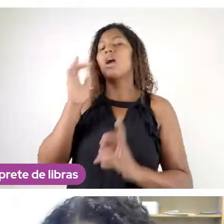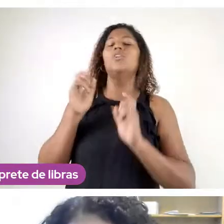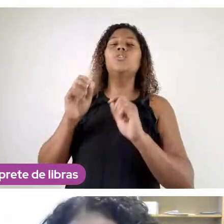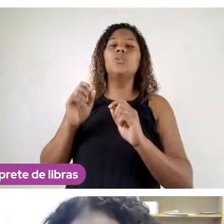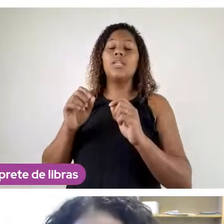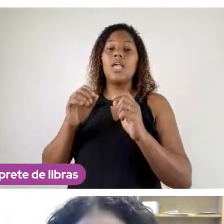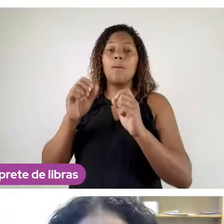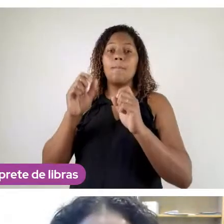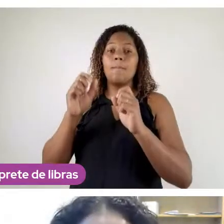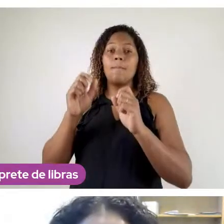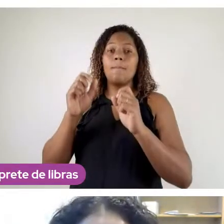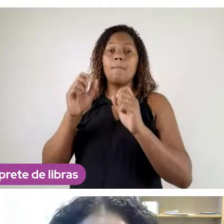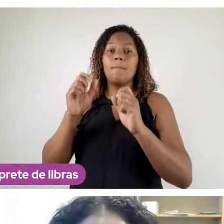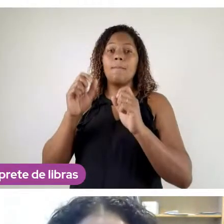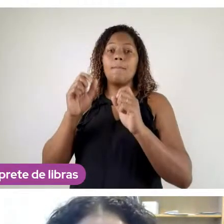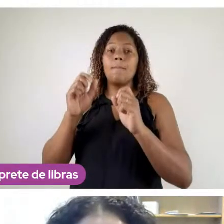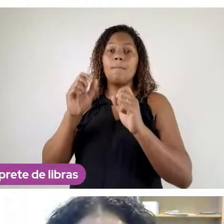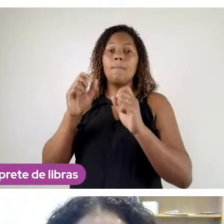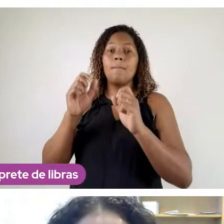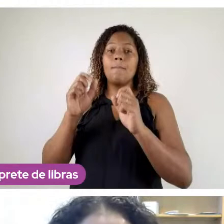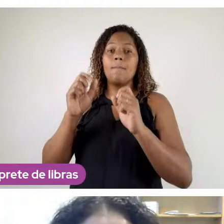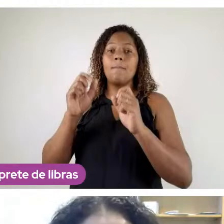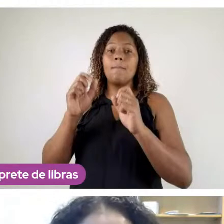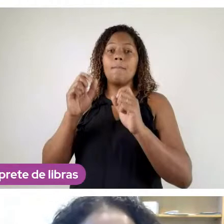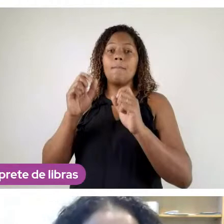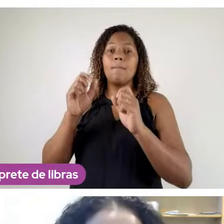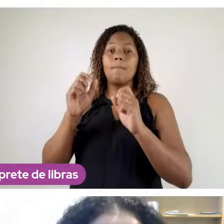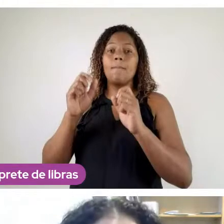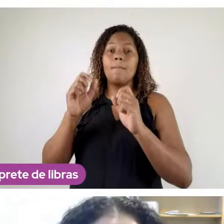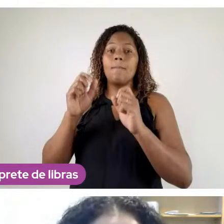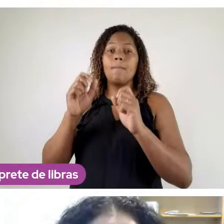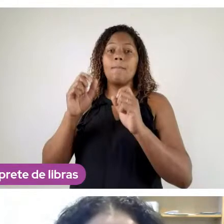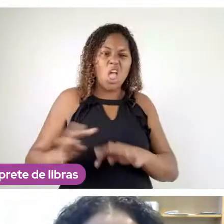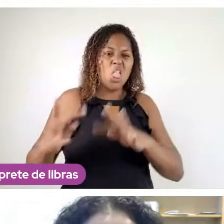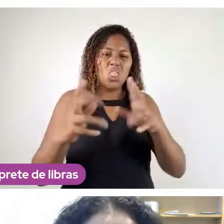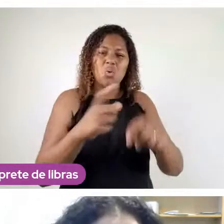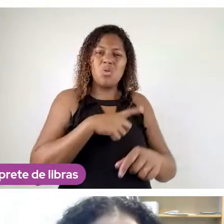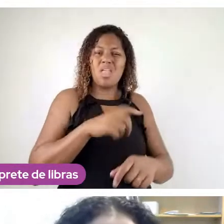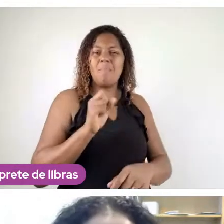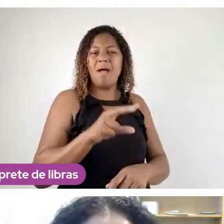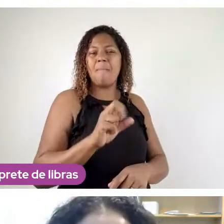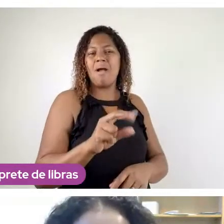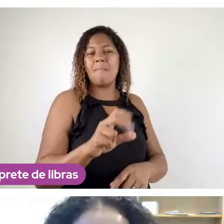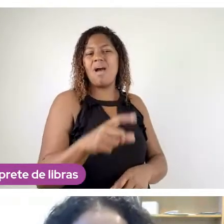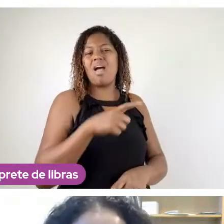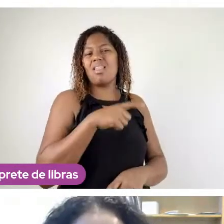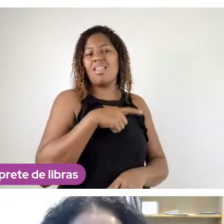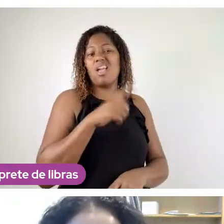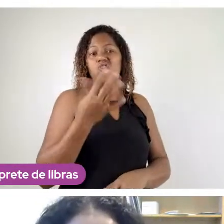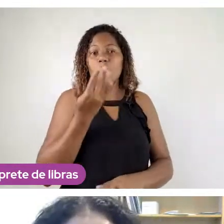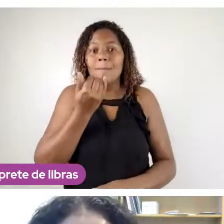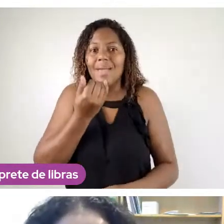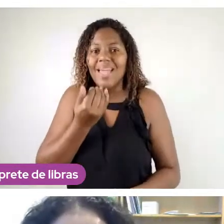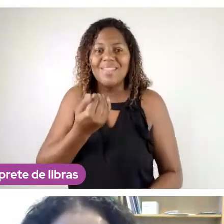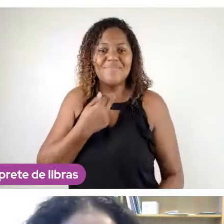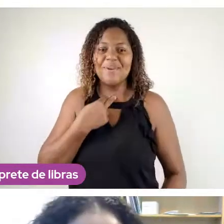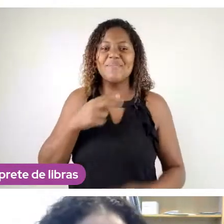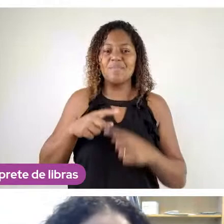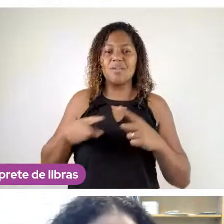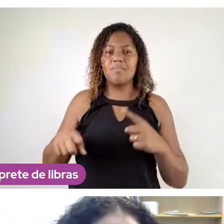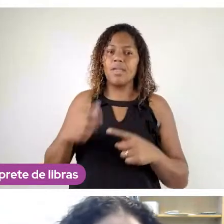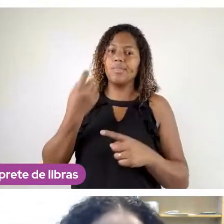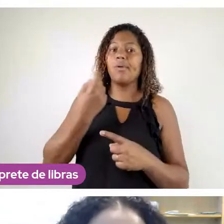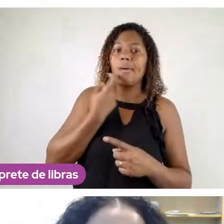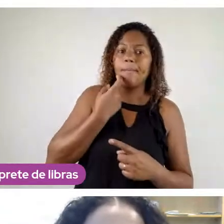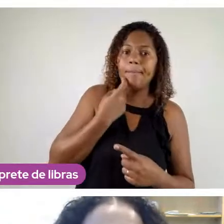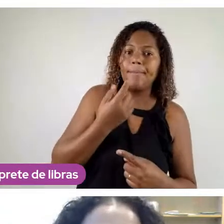das fãs é se está tudo contaminado com toxina, né, a gente não pode comer, né, os peixes, a gente não pode